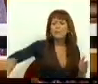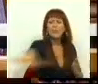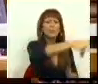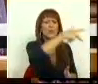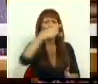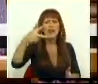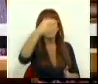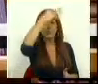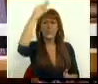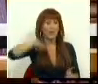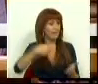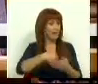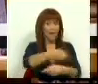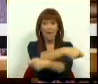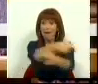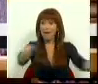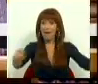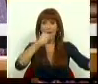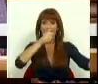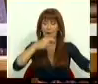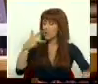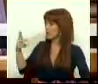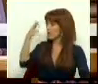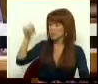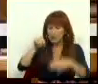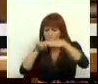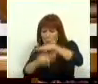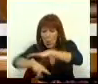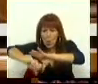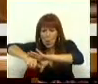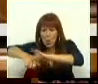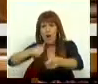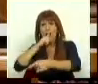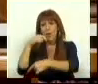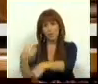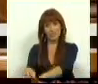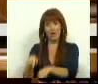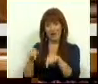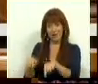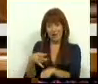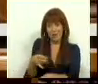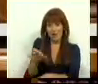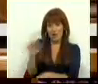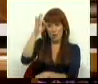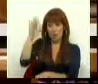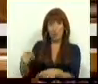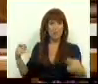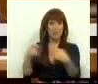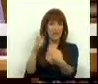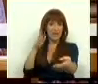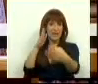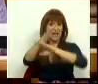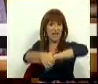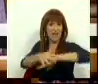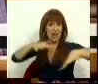no abastecimento e de 100% no saneamento, sendo que aqui 98% com ligação direta